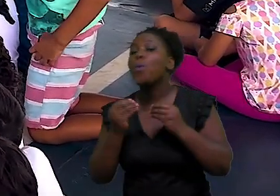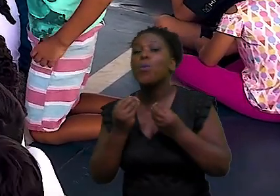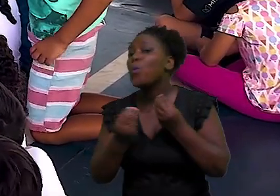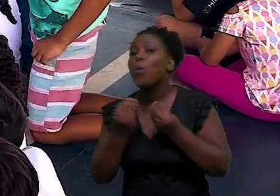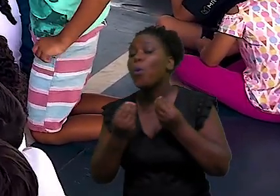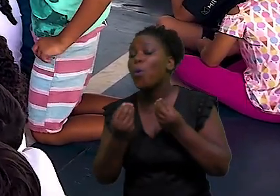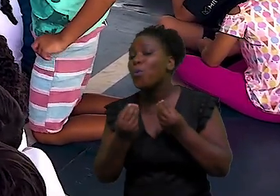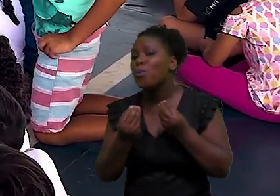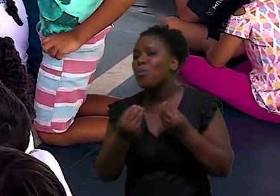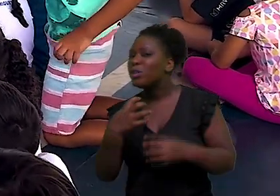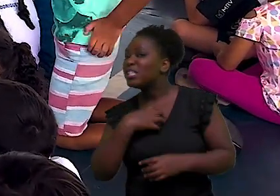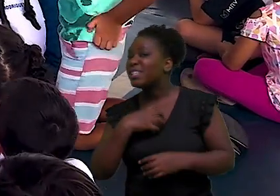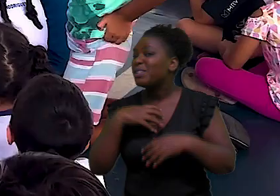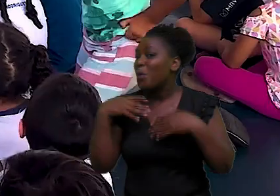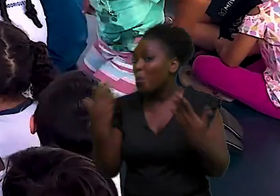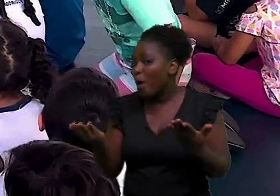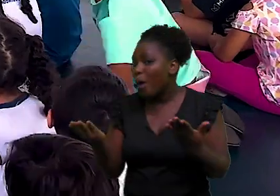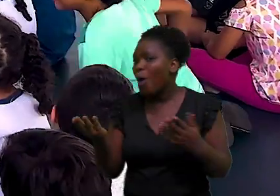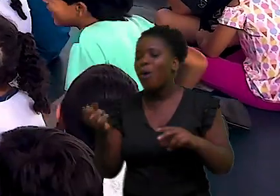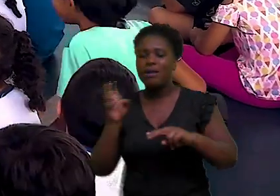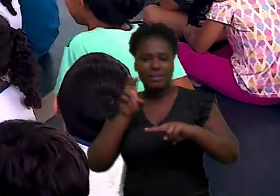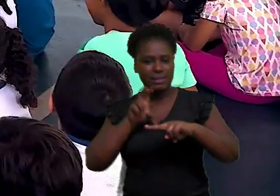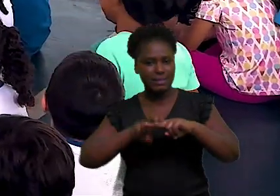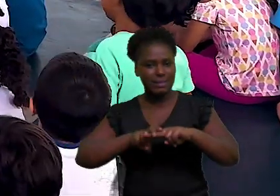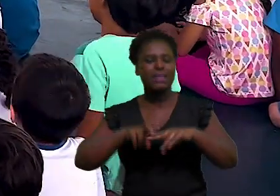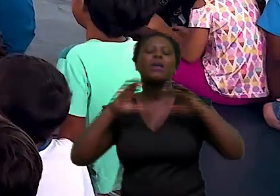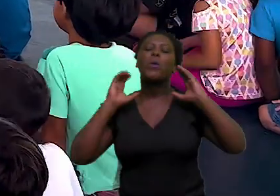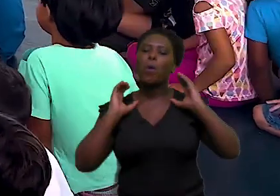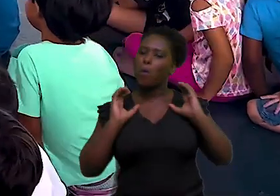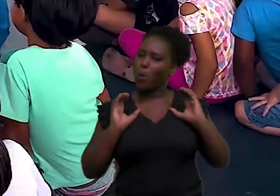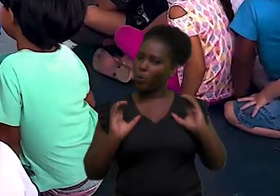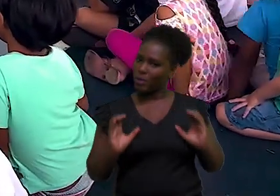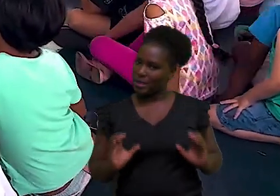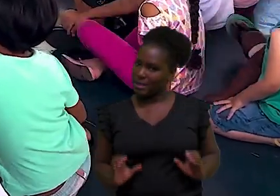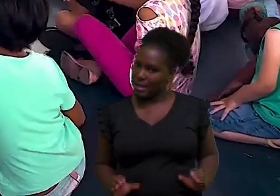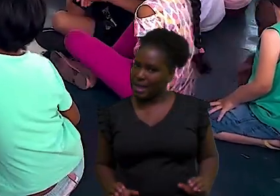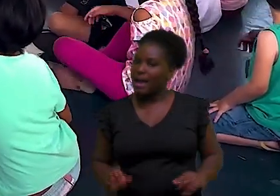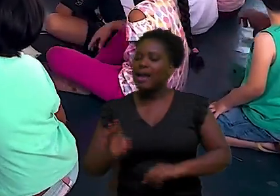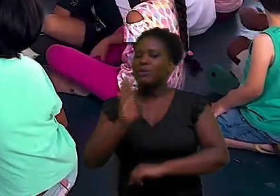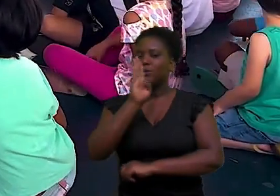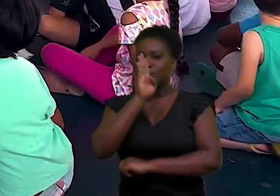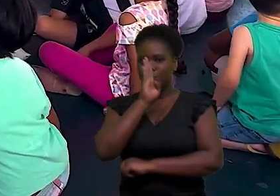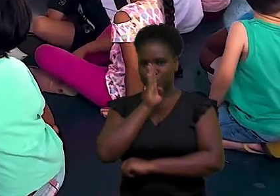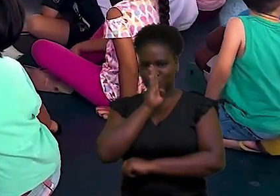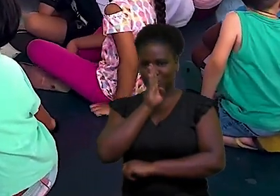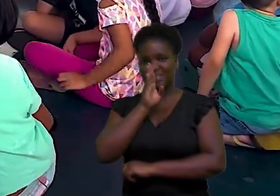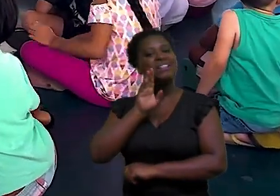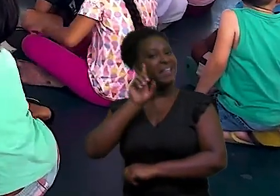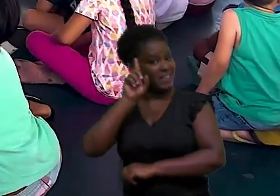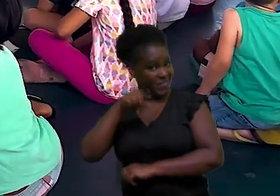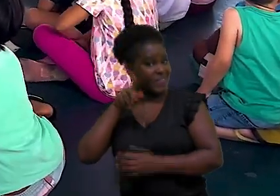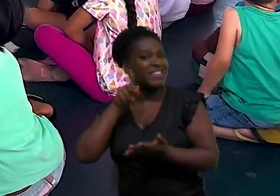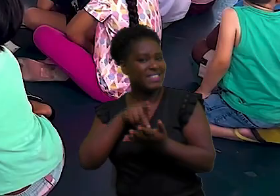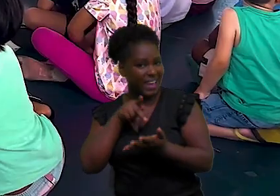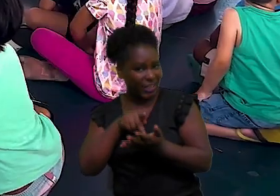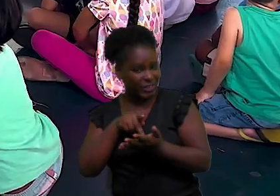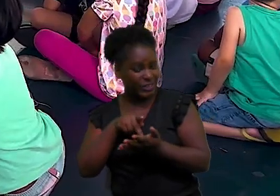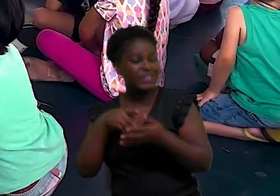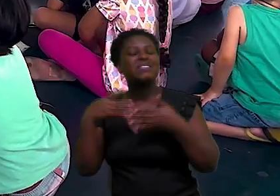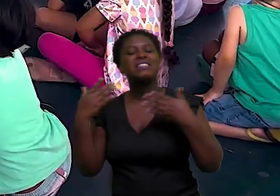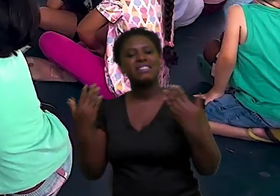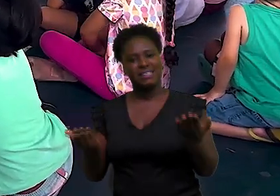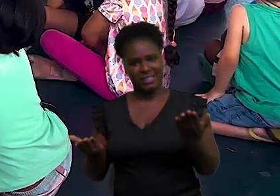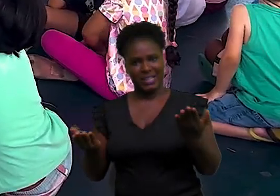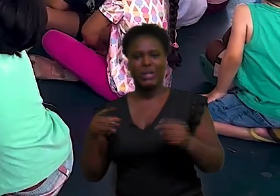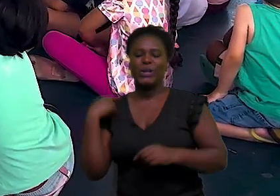Bem quietinho, em silêncio, não é? Então, vamos proceder direitinho